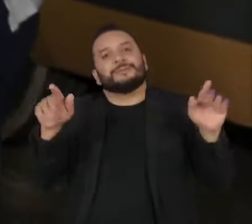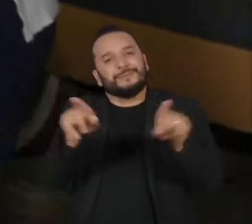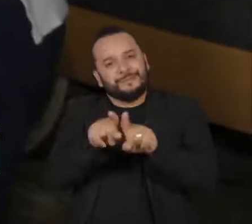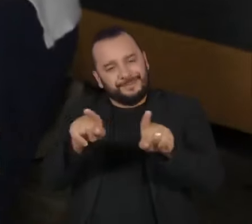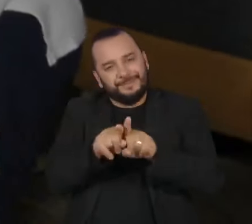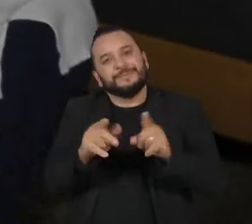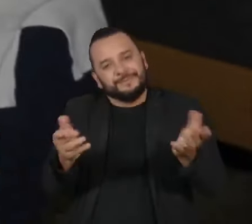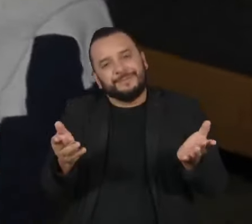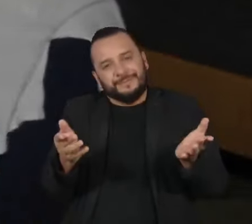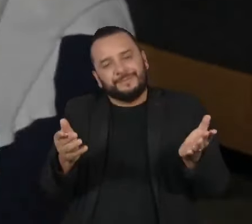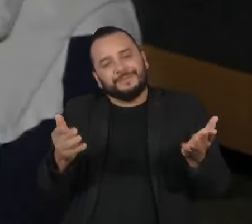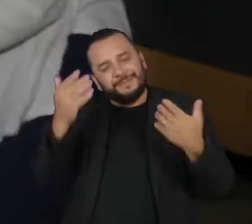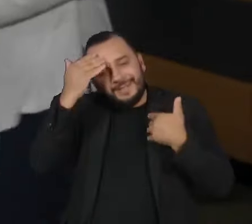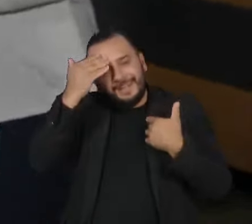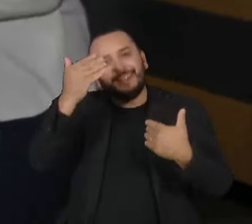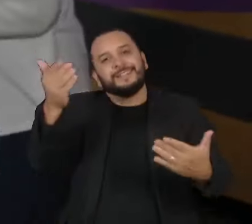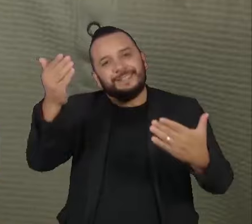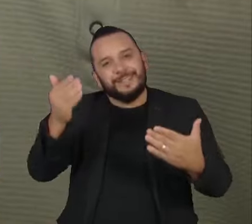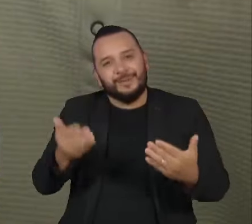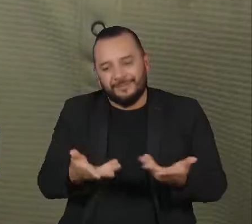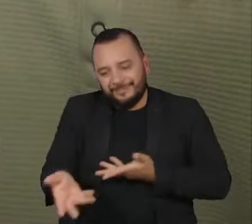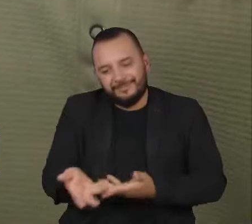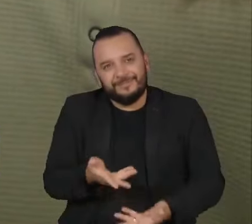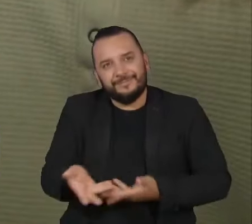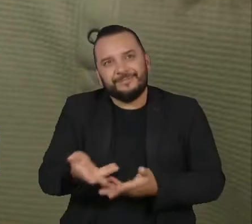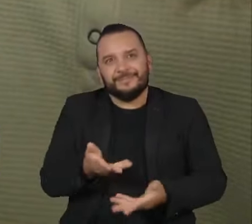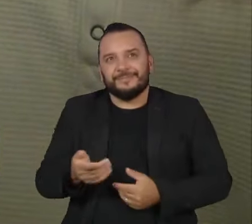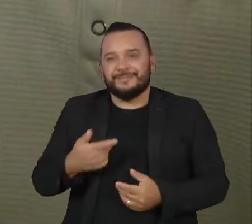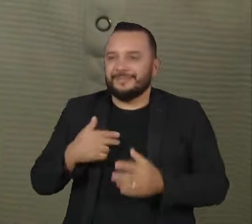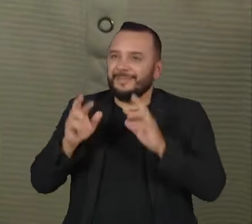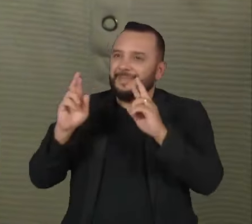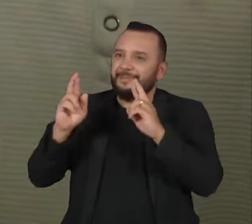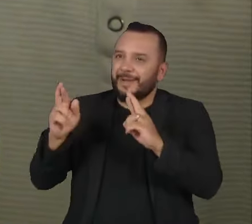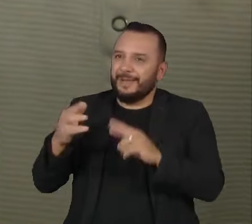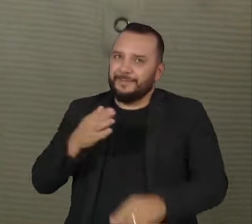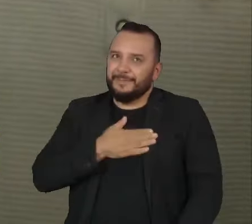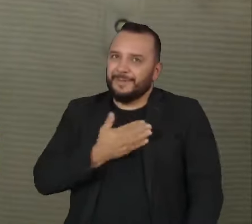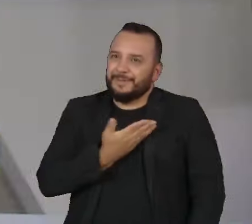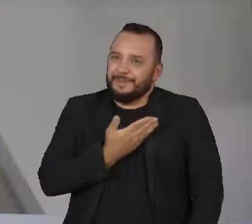garante: a gratidão é mútua. Espero que ele seja meu amigo.